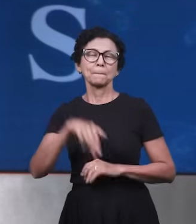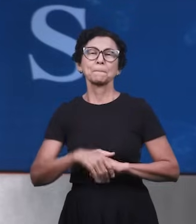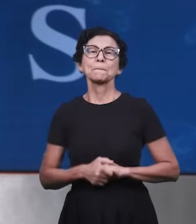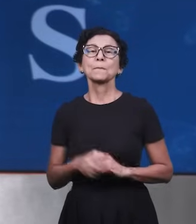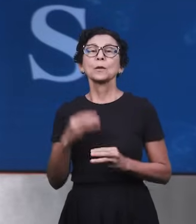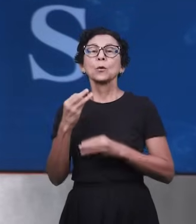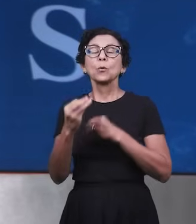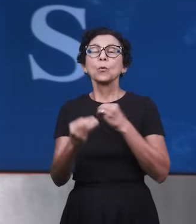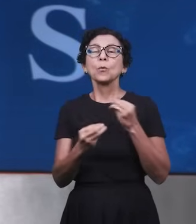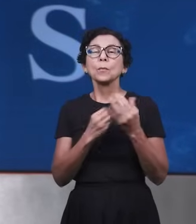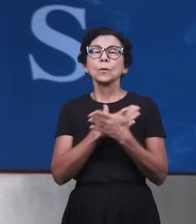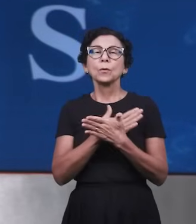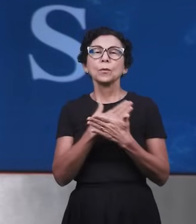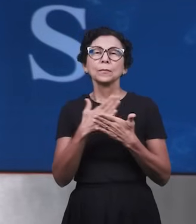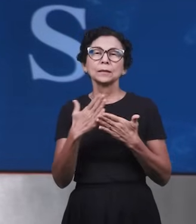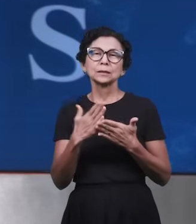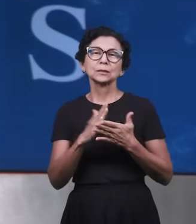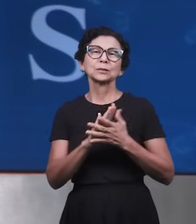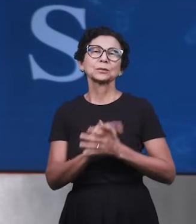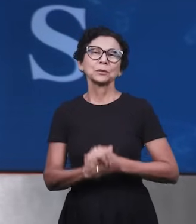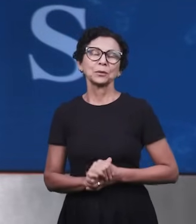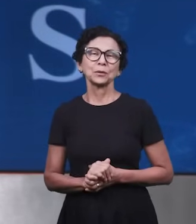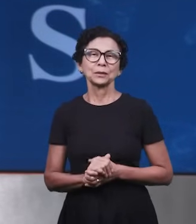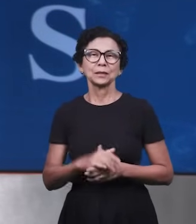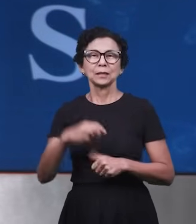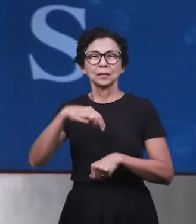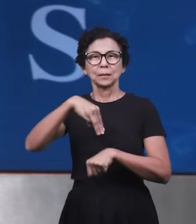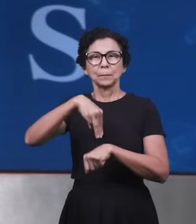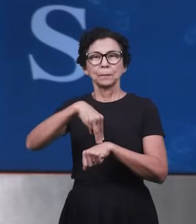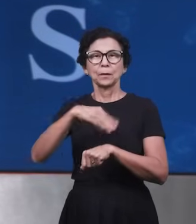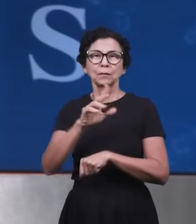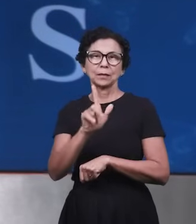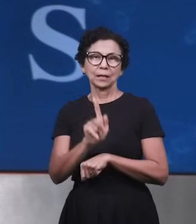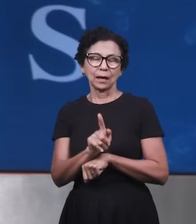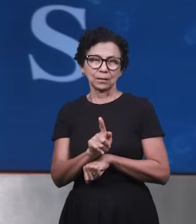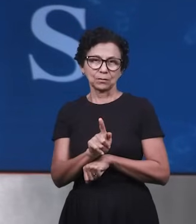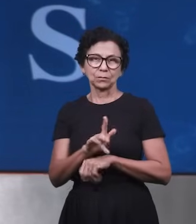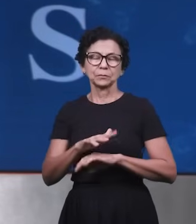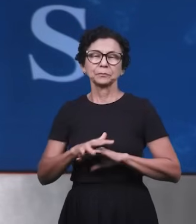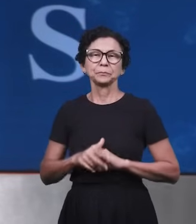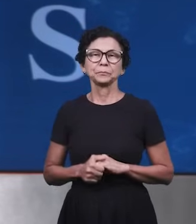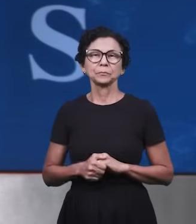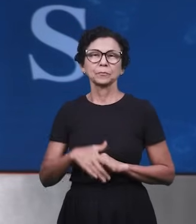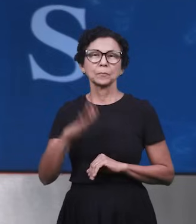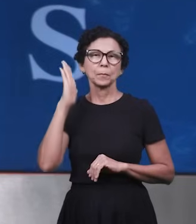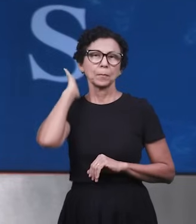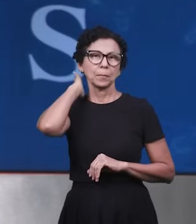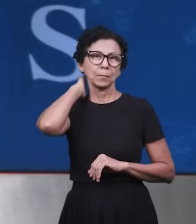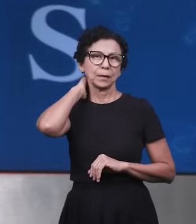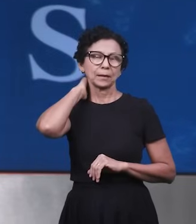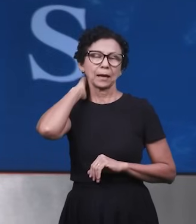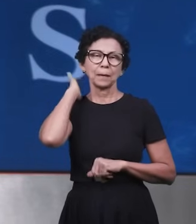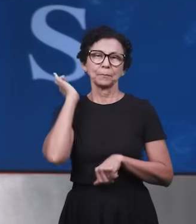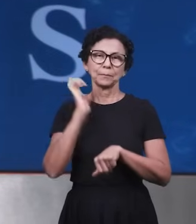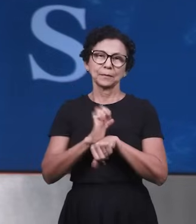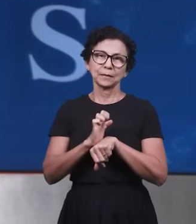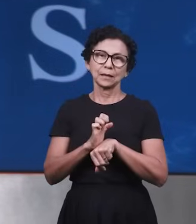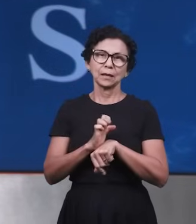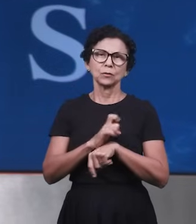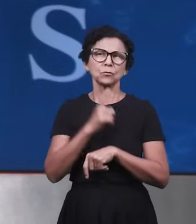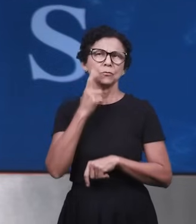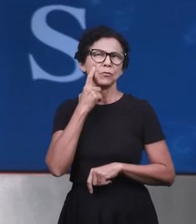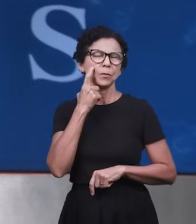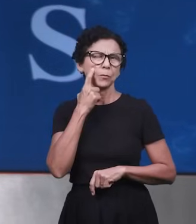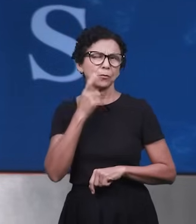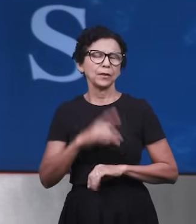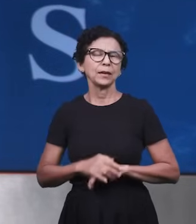missão ali, no município de Melgaço, no Pará. Agora, nós vamos mostrar para você, dando continuidade com as informações do município de